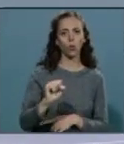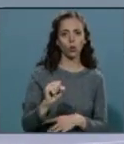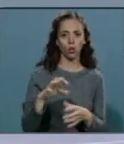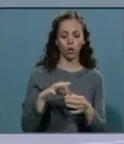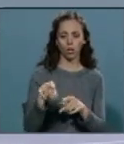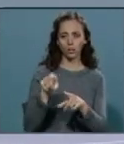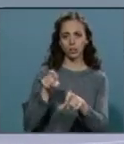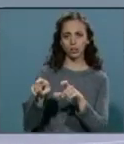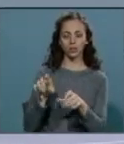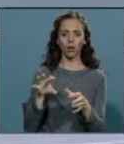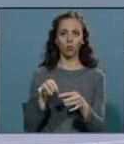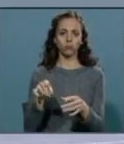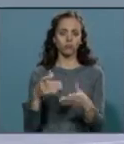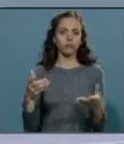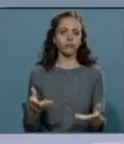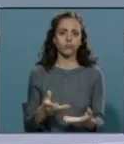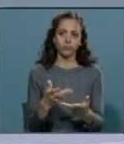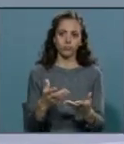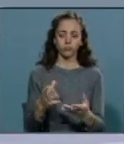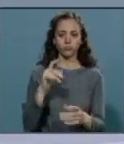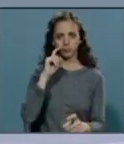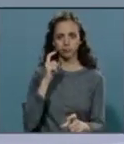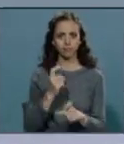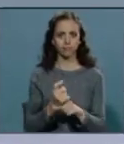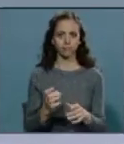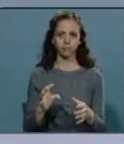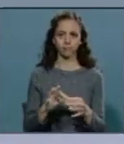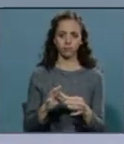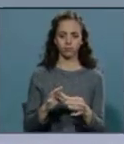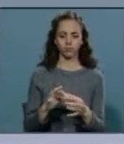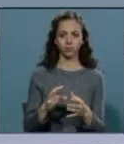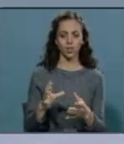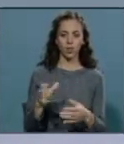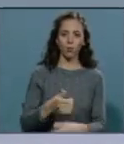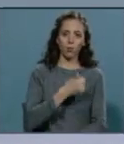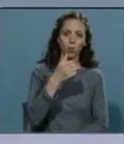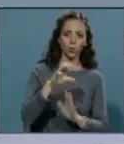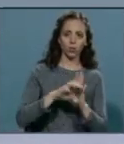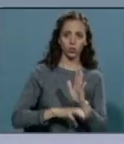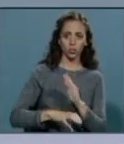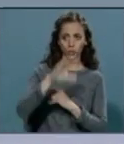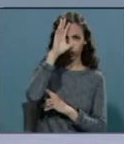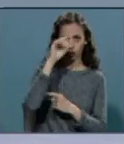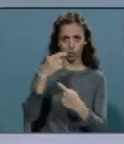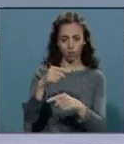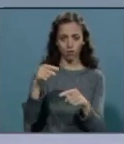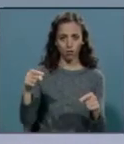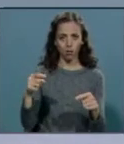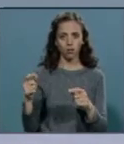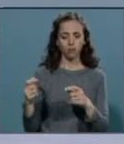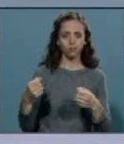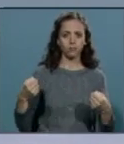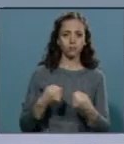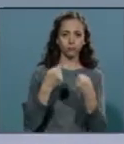digamos a seleção uma seleção ganhamos o mais rigorosa dos estados que tem as melhores condições para o a